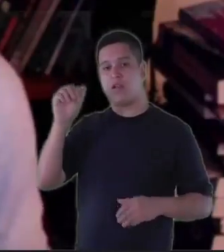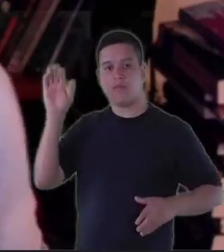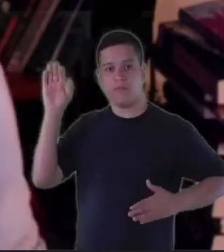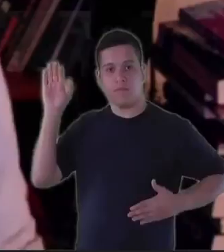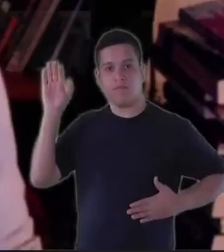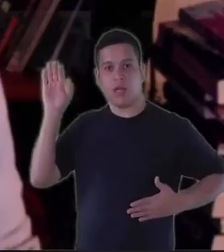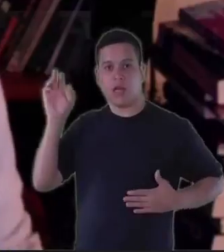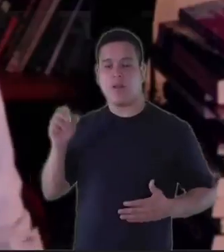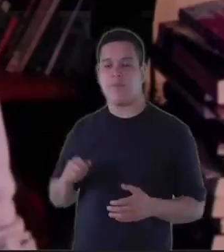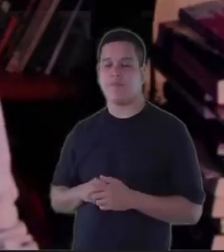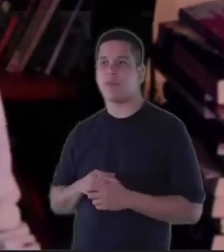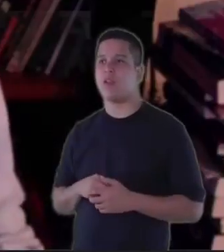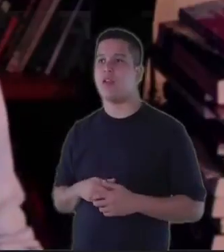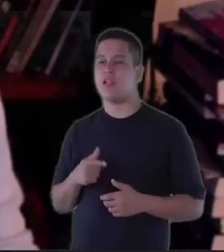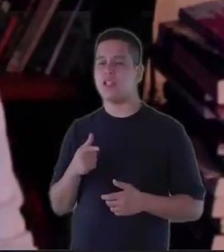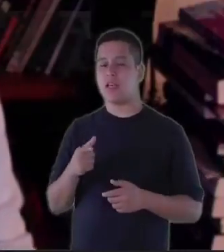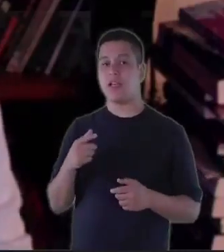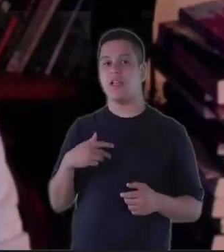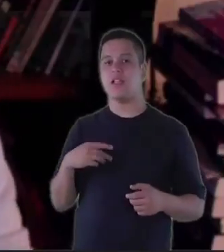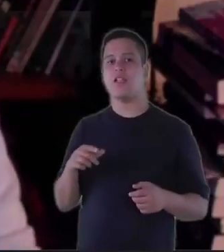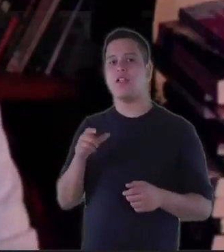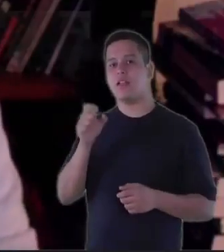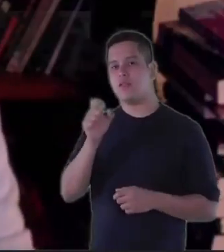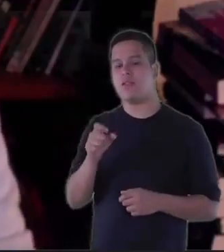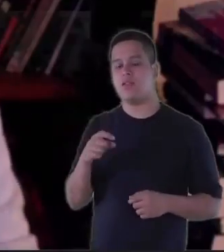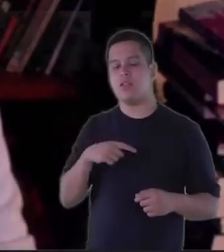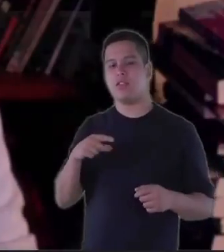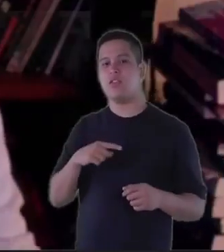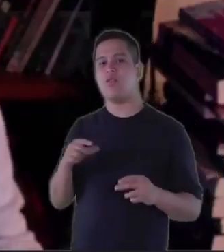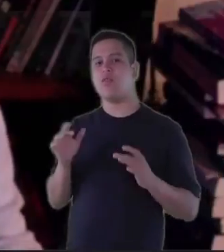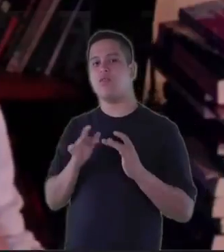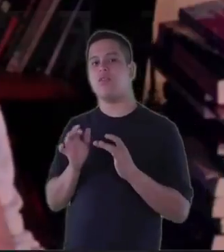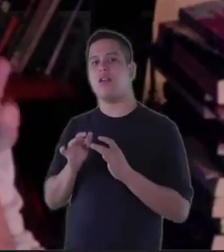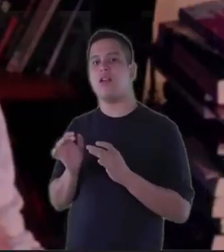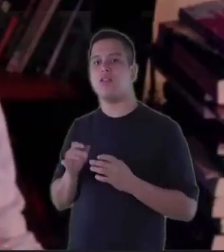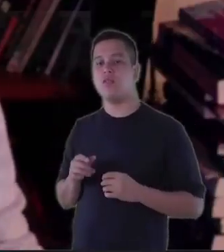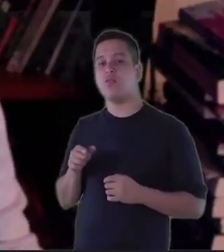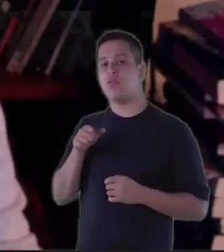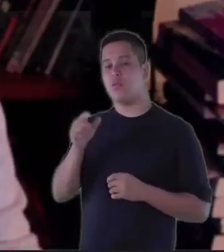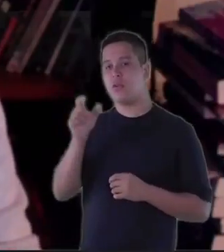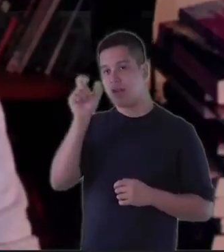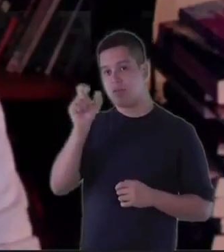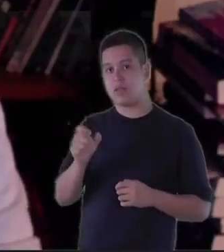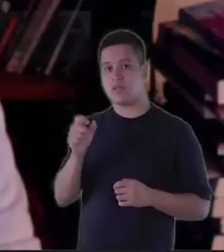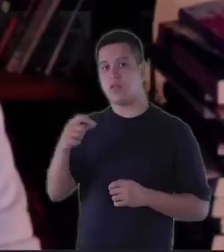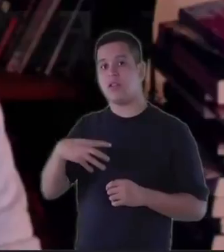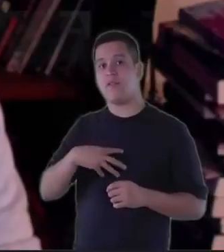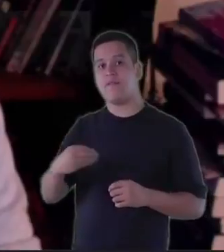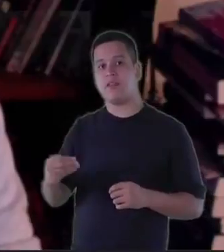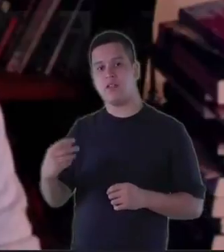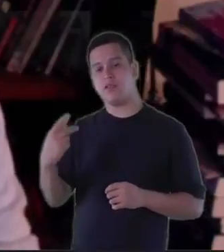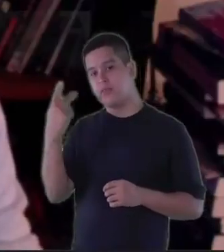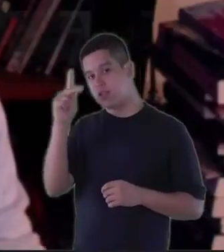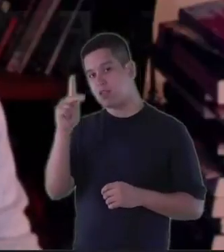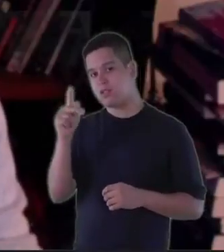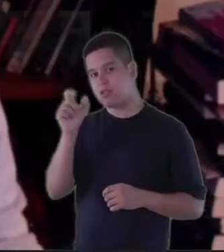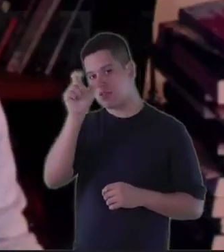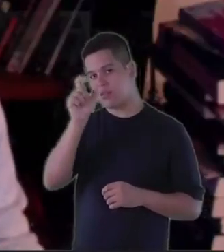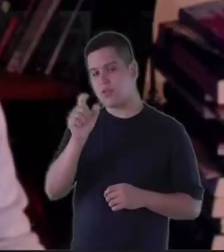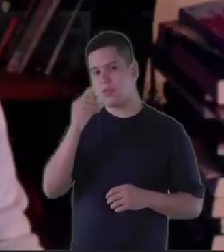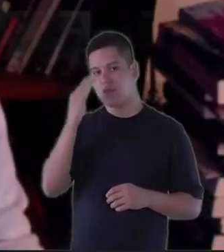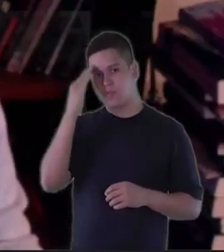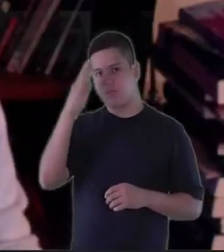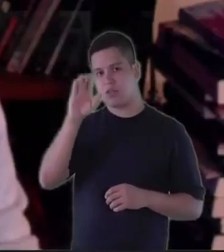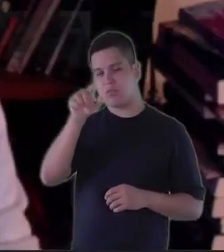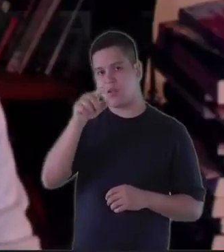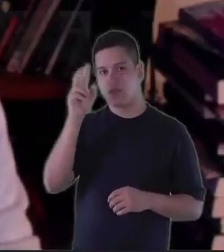já estava em contato com o Vitor, que é o pai do Pedro Dom, que é um ex-policial que contou toda essa história para mim e para o Breno. E o Vitor queria que